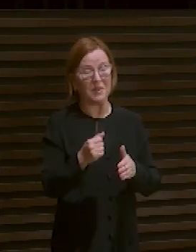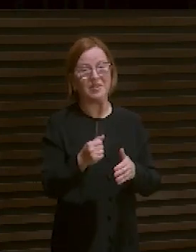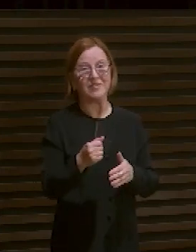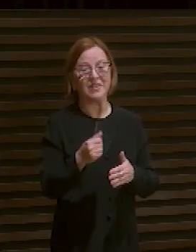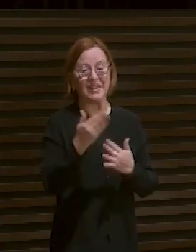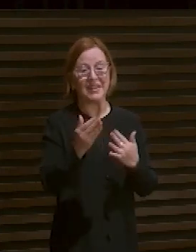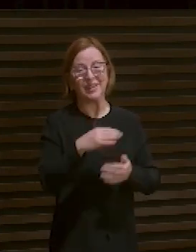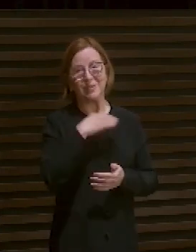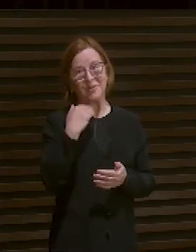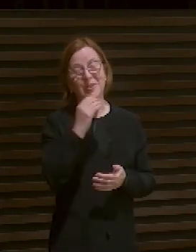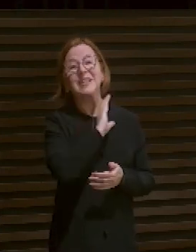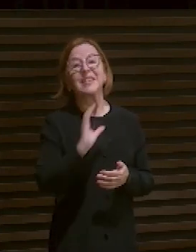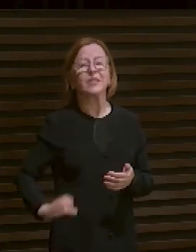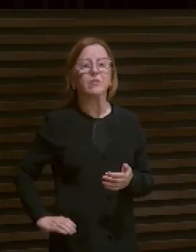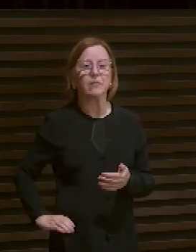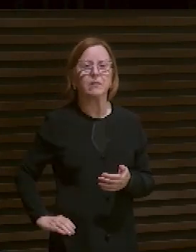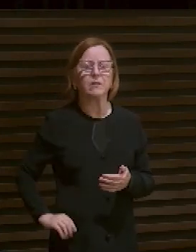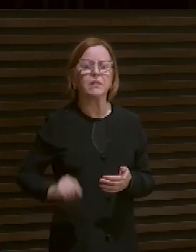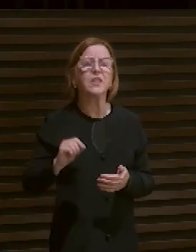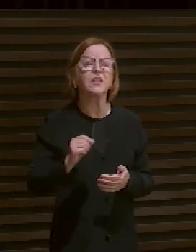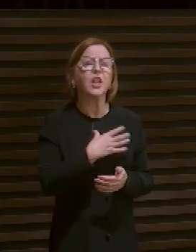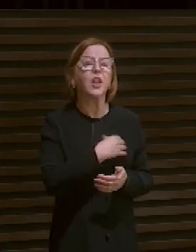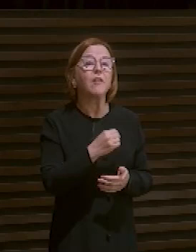Cristo. E quem é o Filho do homem?